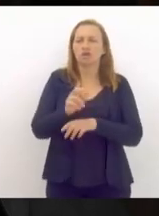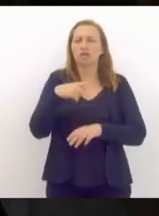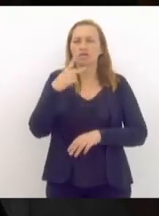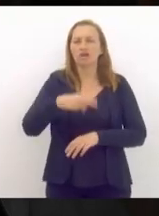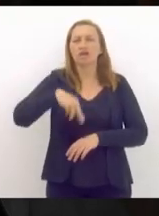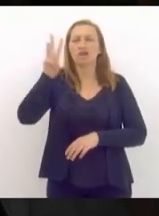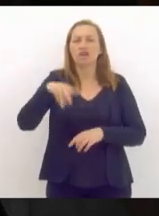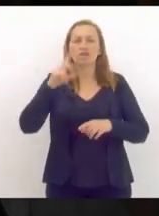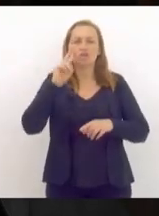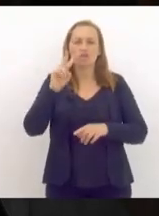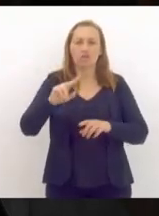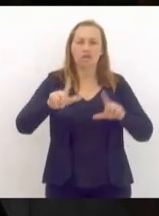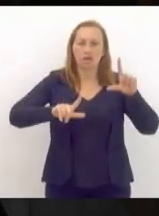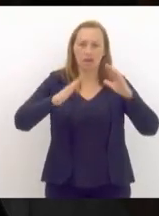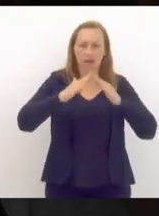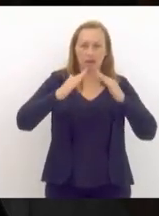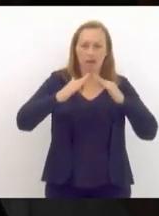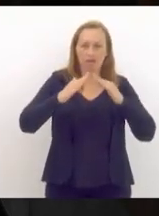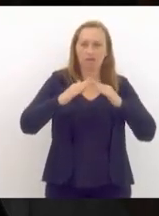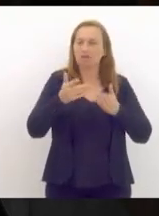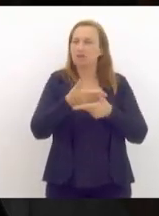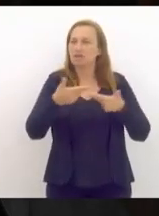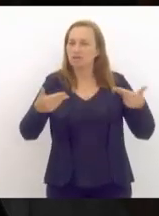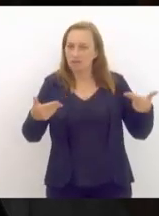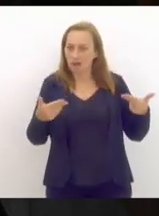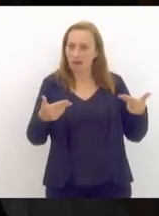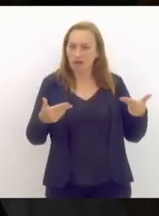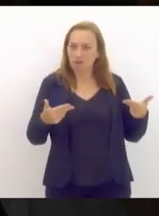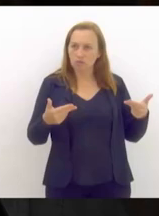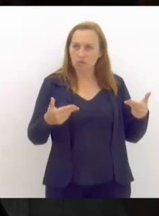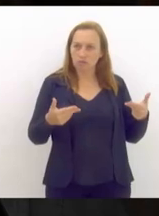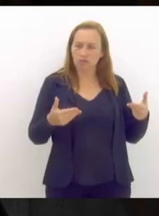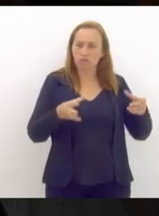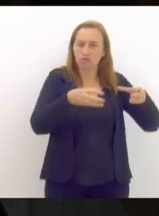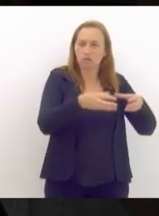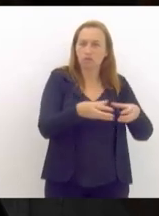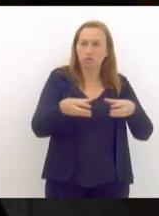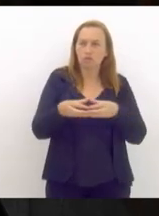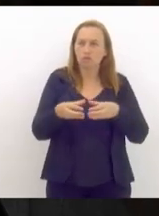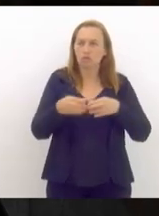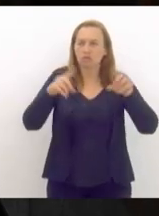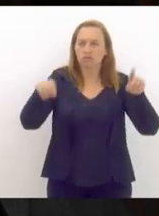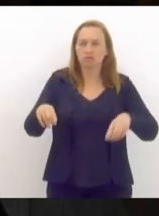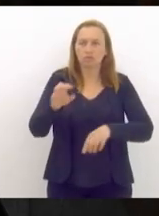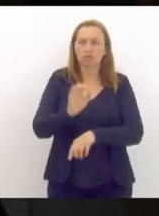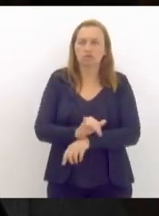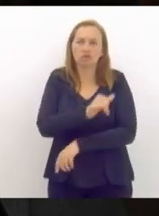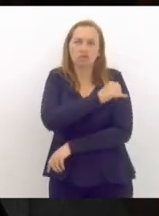casa, que existem várias categorias de servidores públicos no Estado do Rio de Janeiro que não